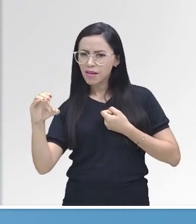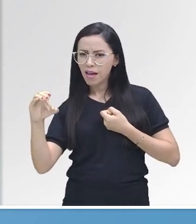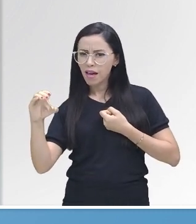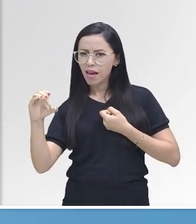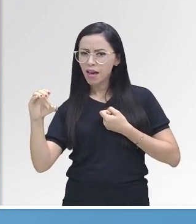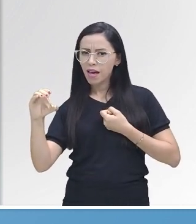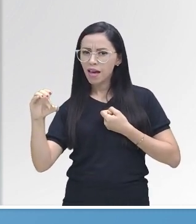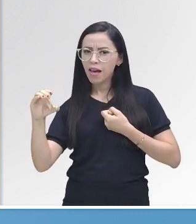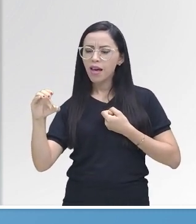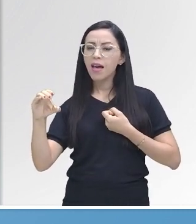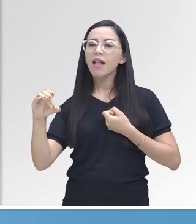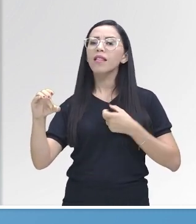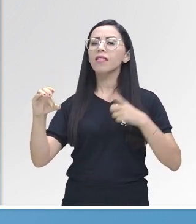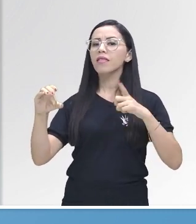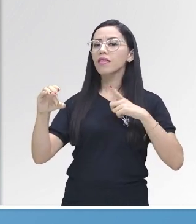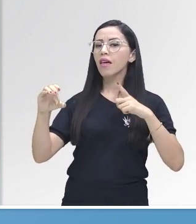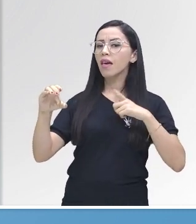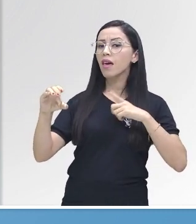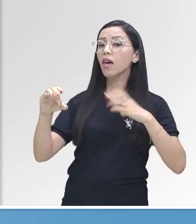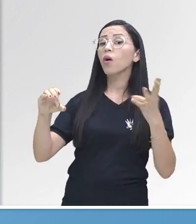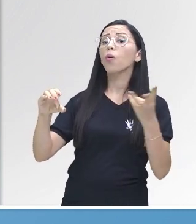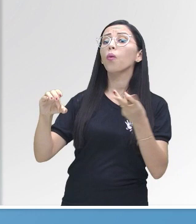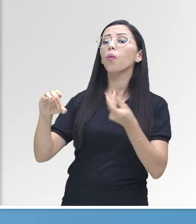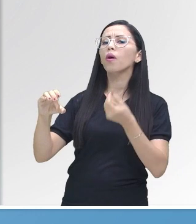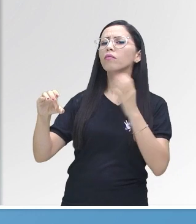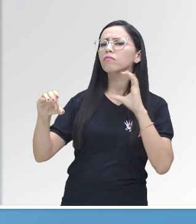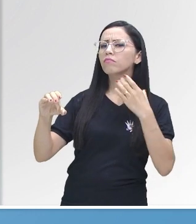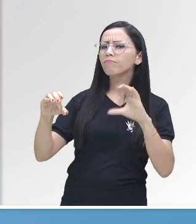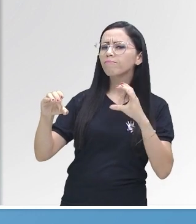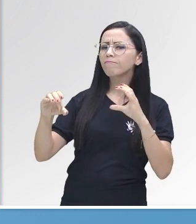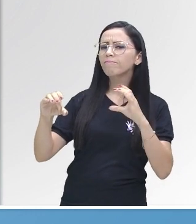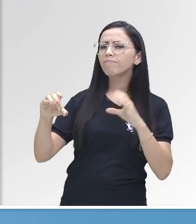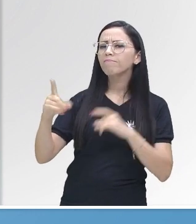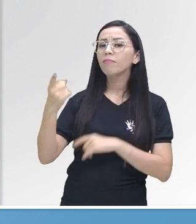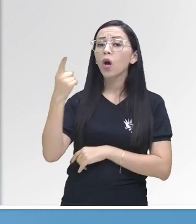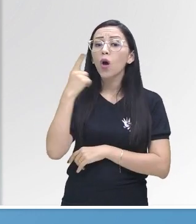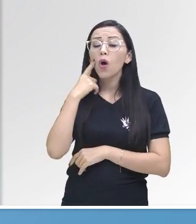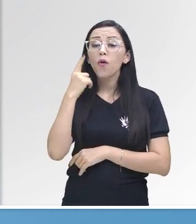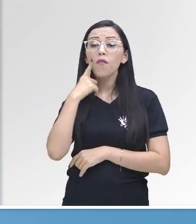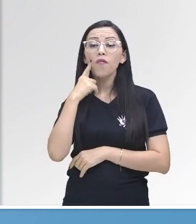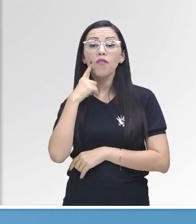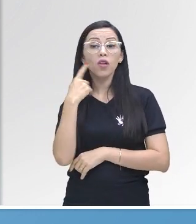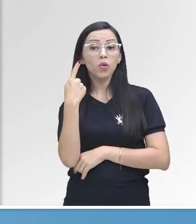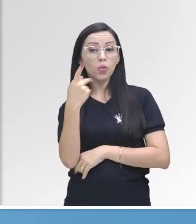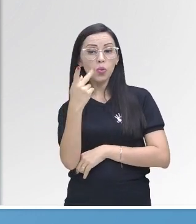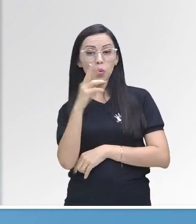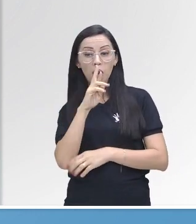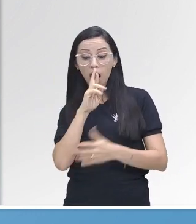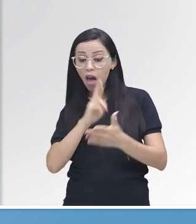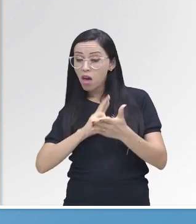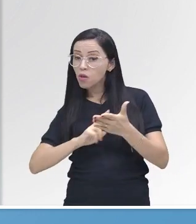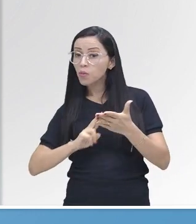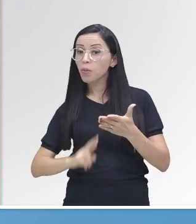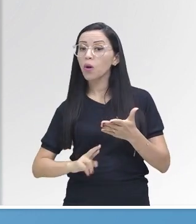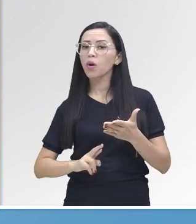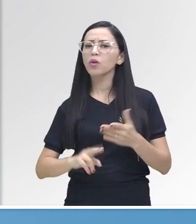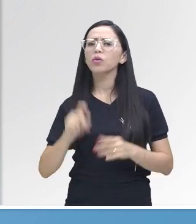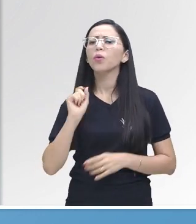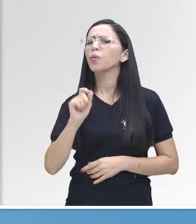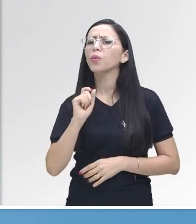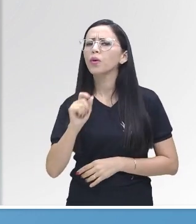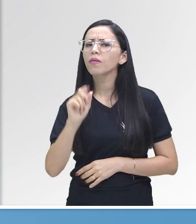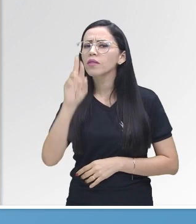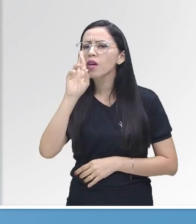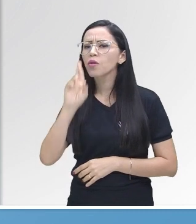Aqui, ó, na régua azul, centímetros aqui. Quero ver a sua resposta agora. O que foi que você